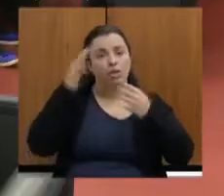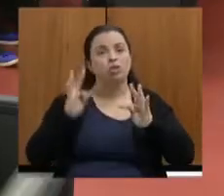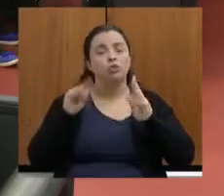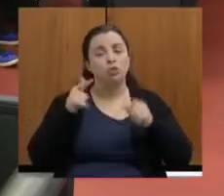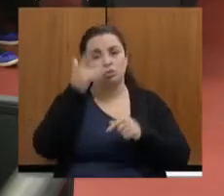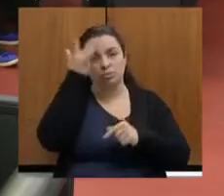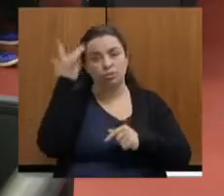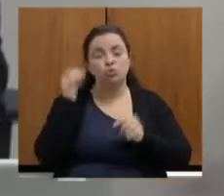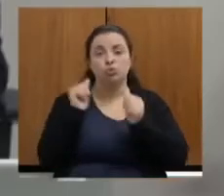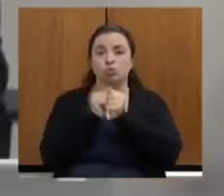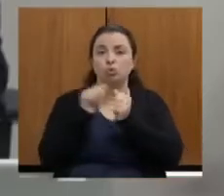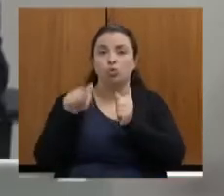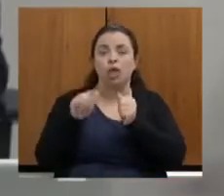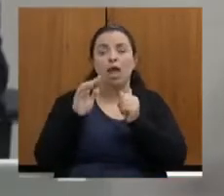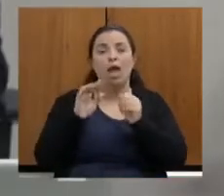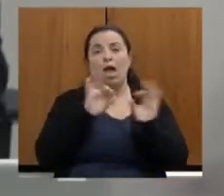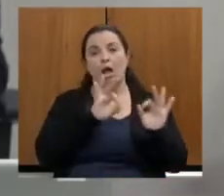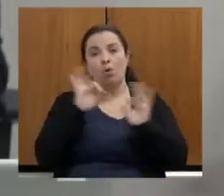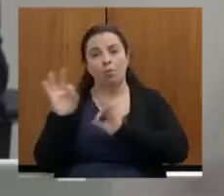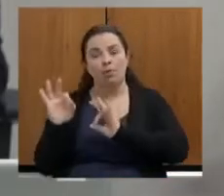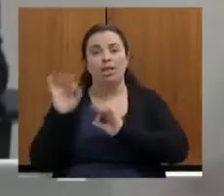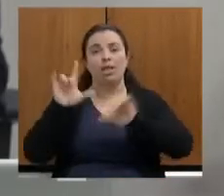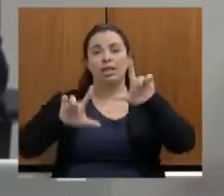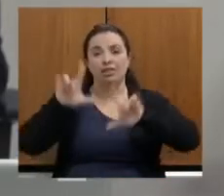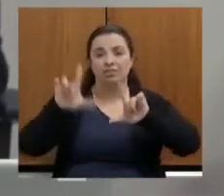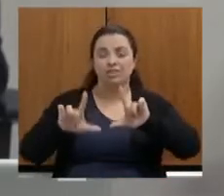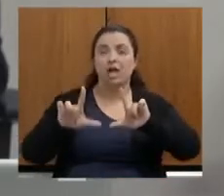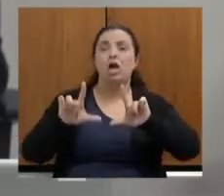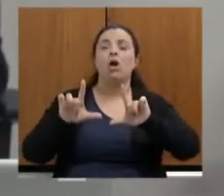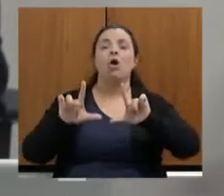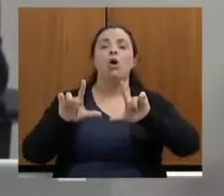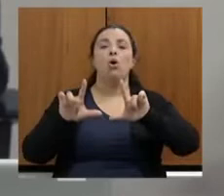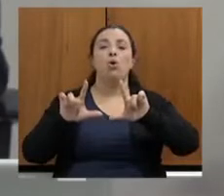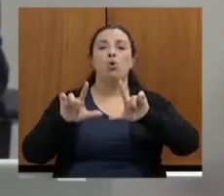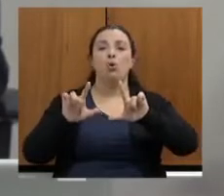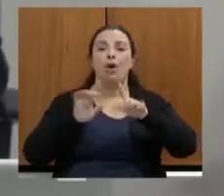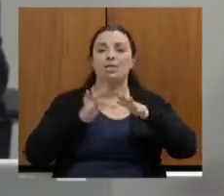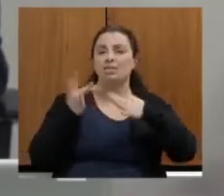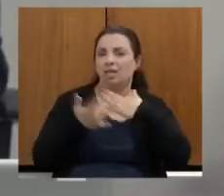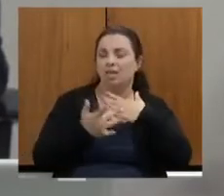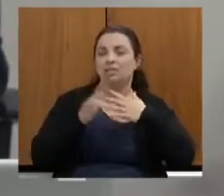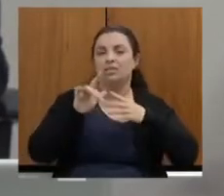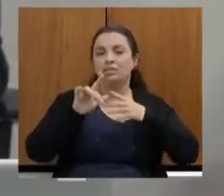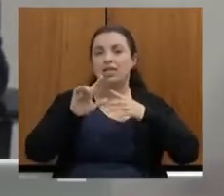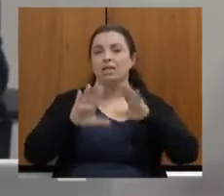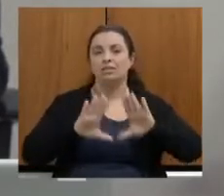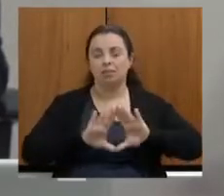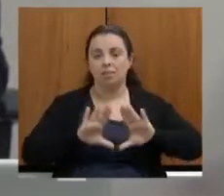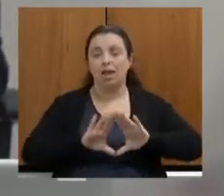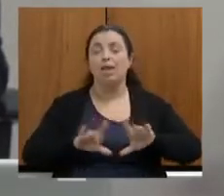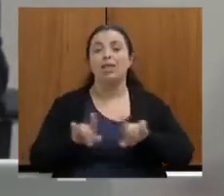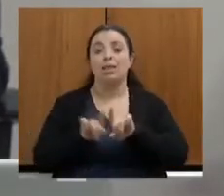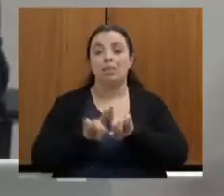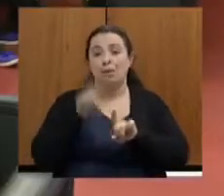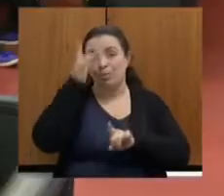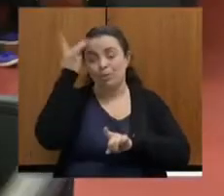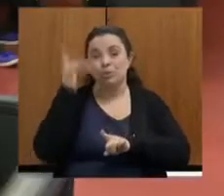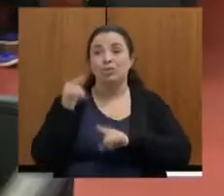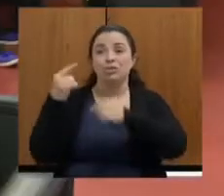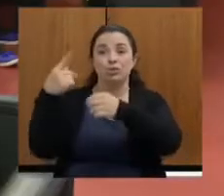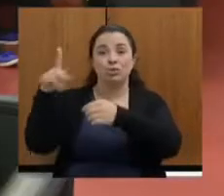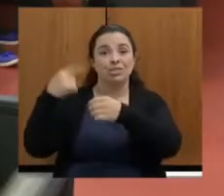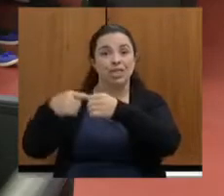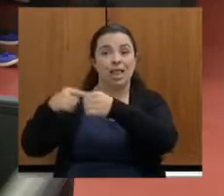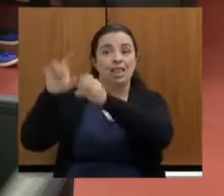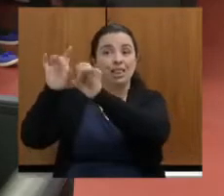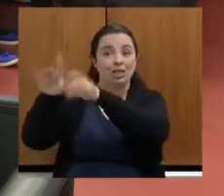nos acompanhando pela TV pelas redes Assembleia mas principalmente né aqueles que se deslocaram tem gente que viajou ontem para